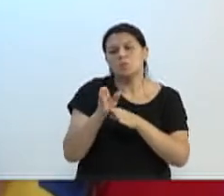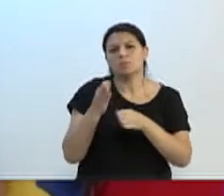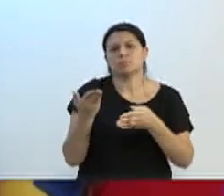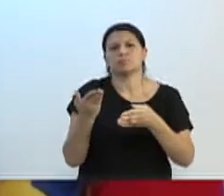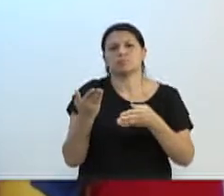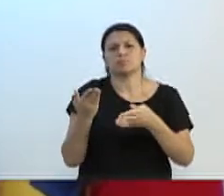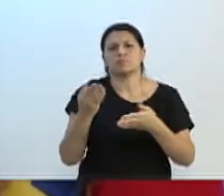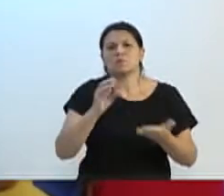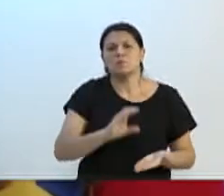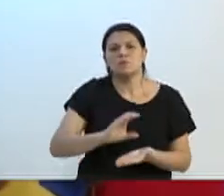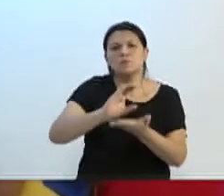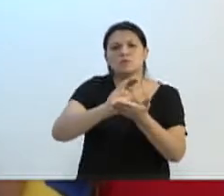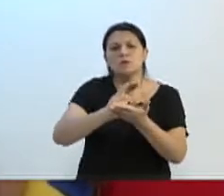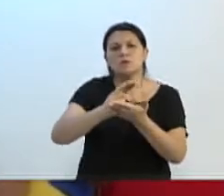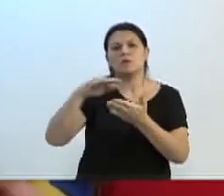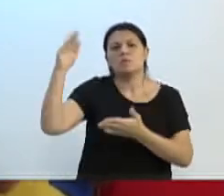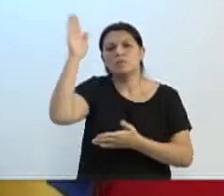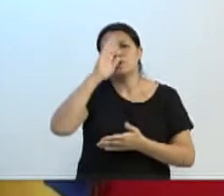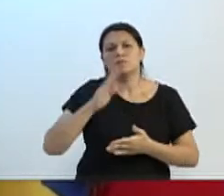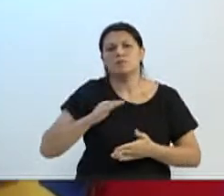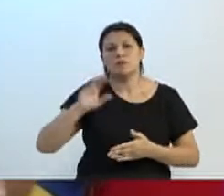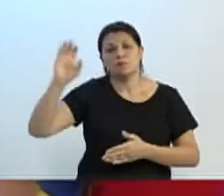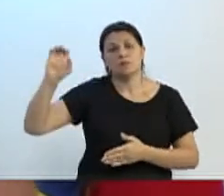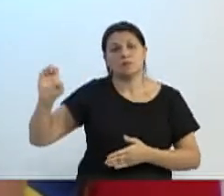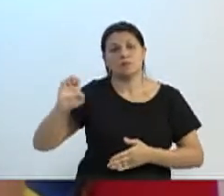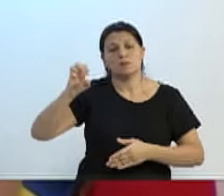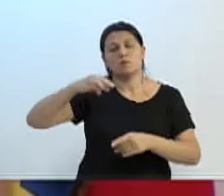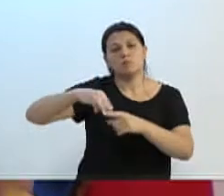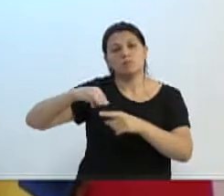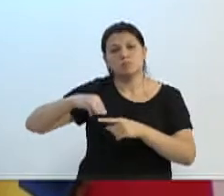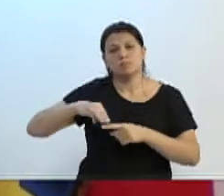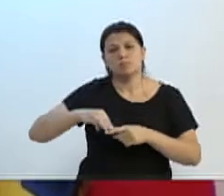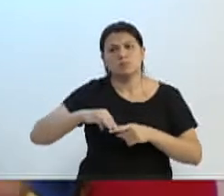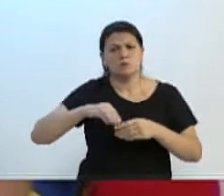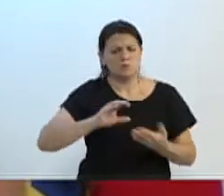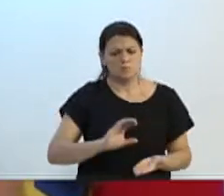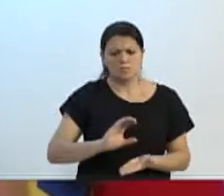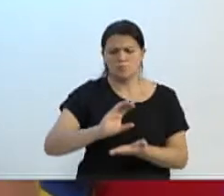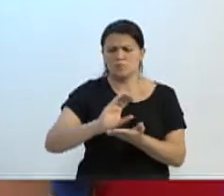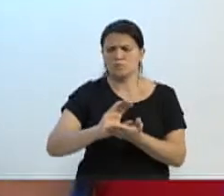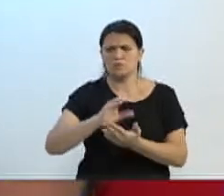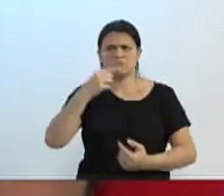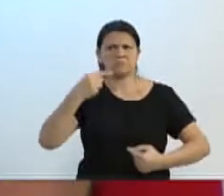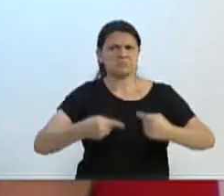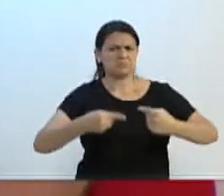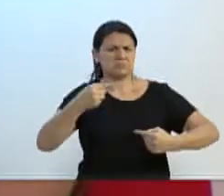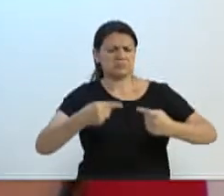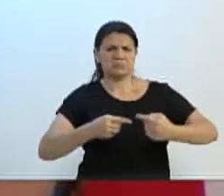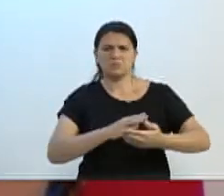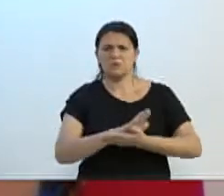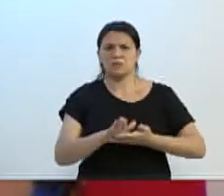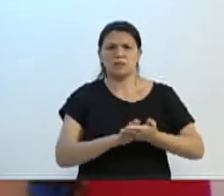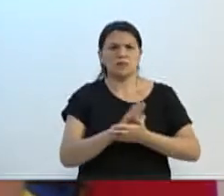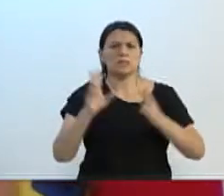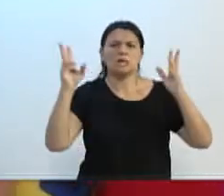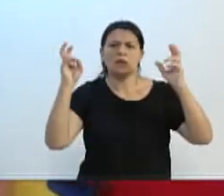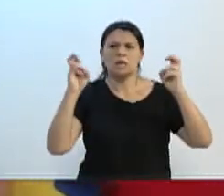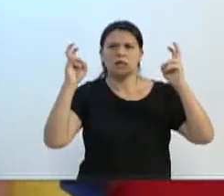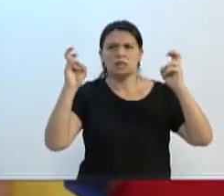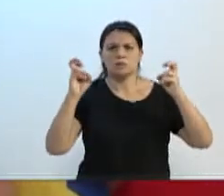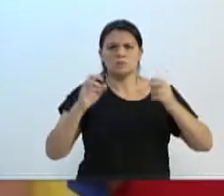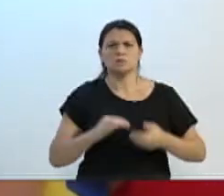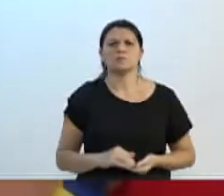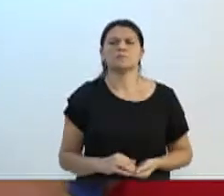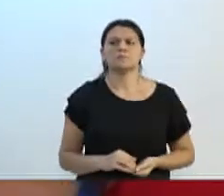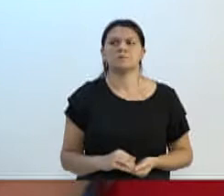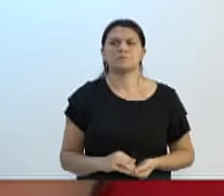e Municipal, quando o Conselho Municipal não havia discutido ainda o assunto. O